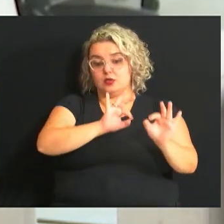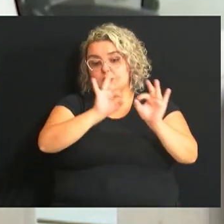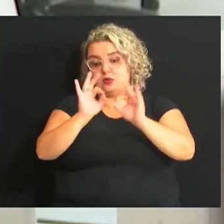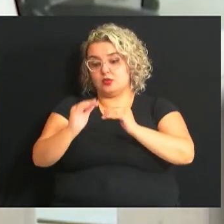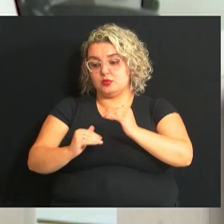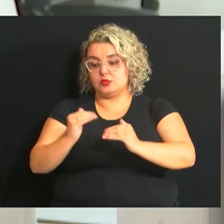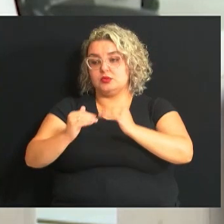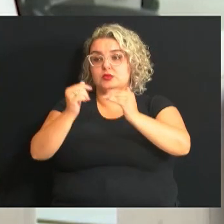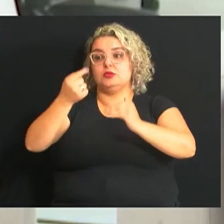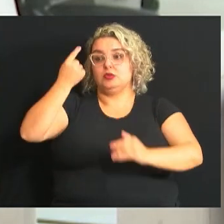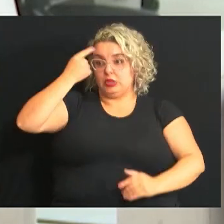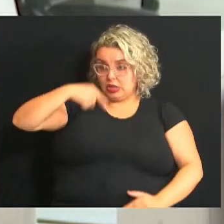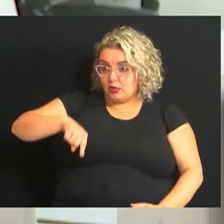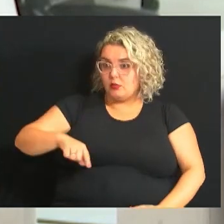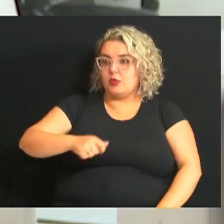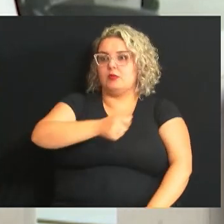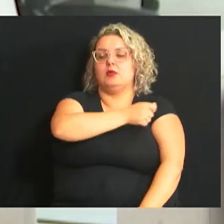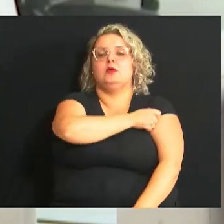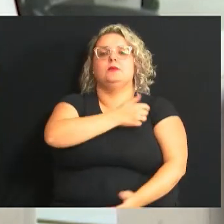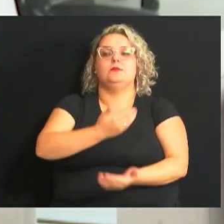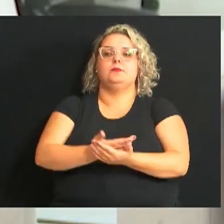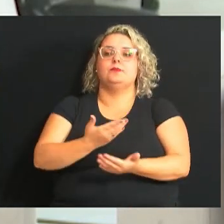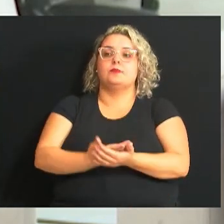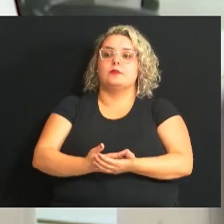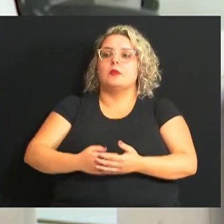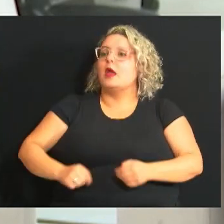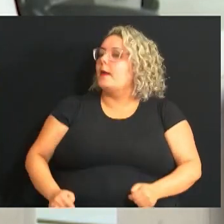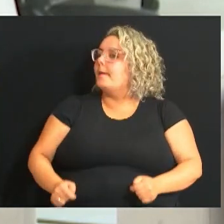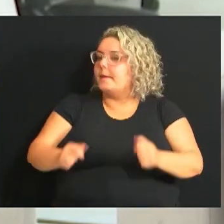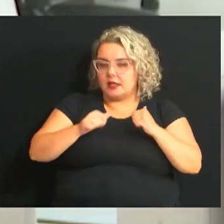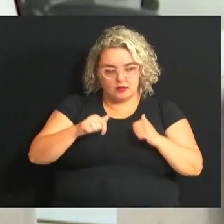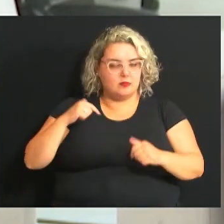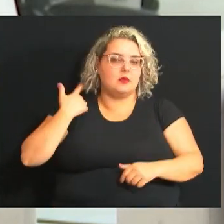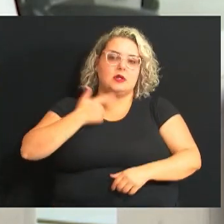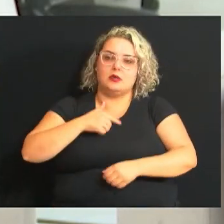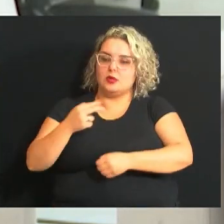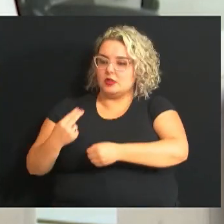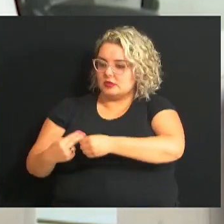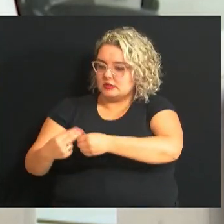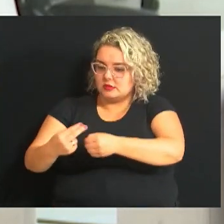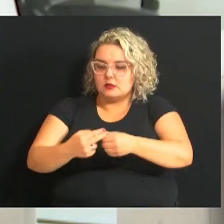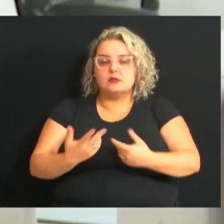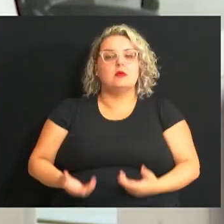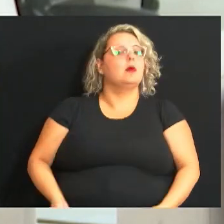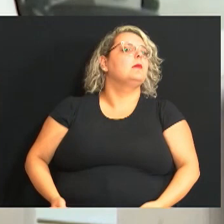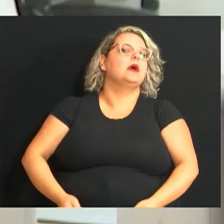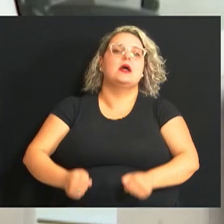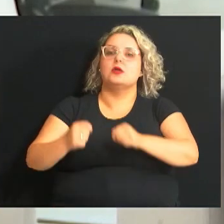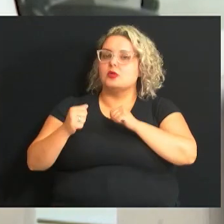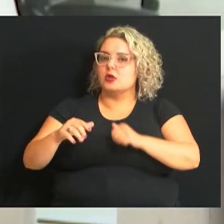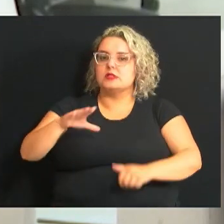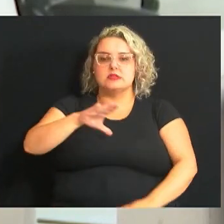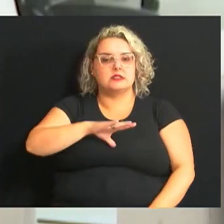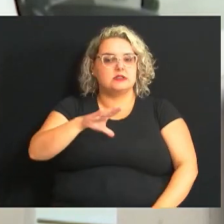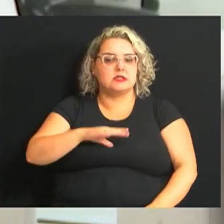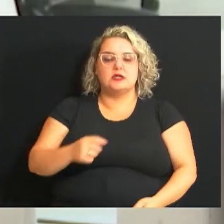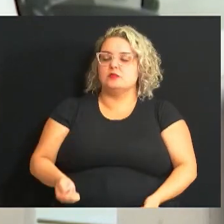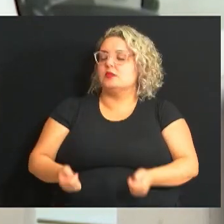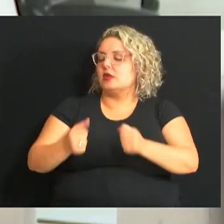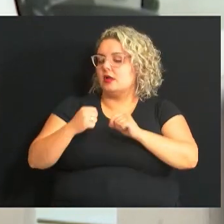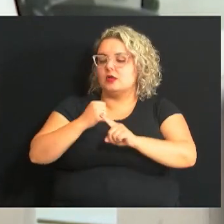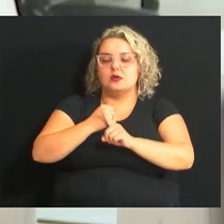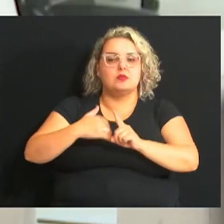desses estudantes. É um ganho para a nossa universidade, é um ganho para a nossa sociedade, para a nossa região. Sermos a única